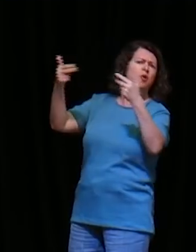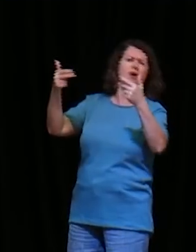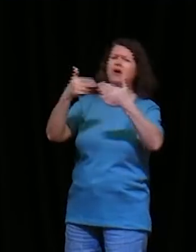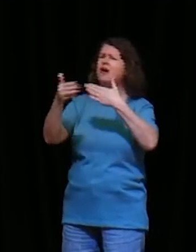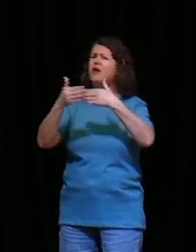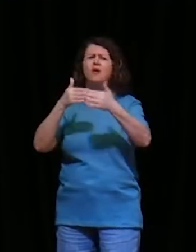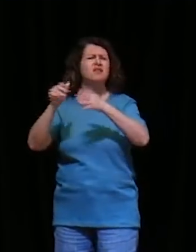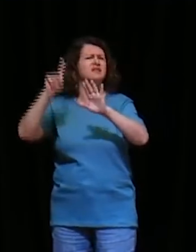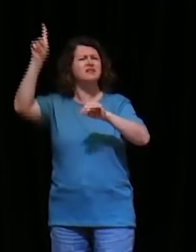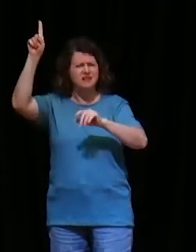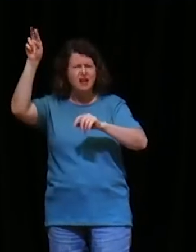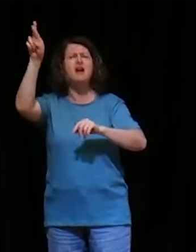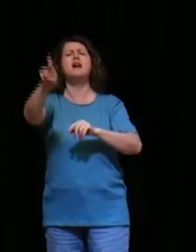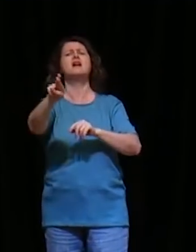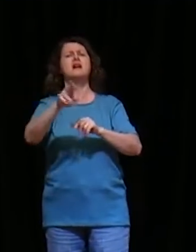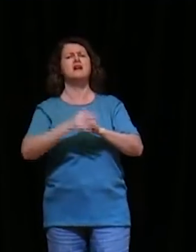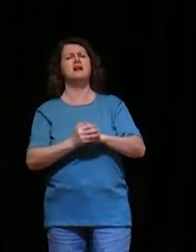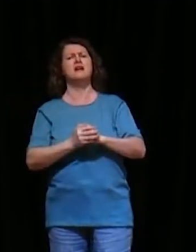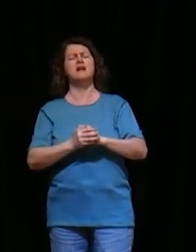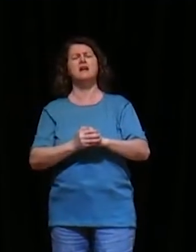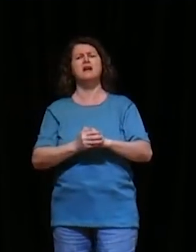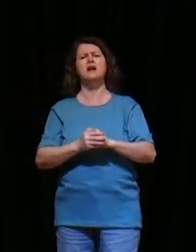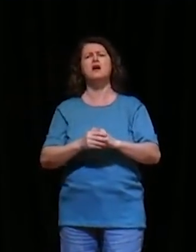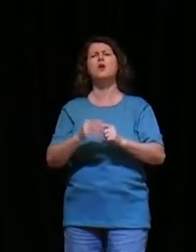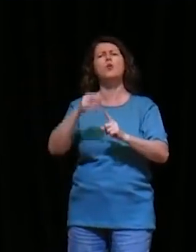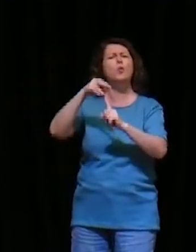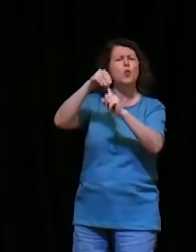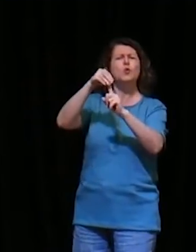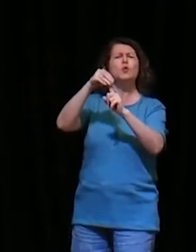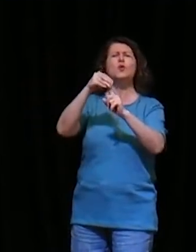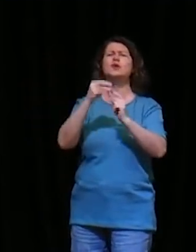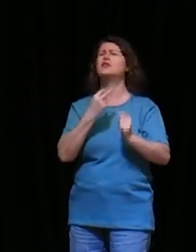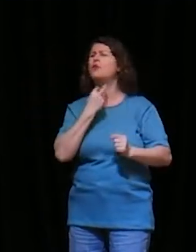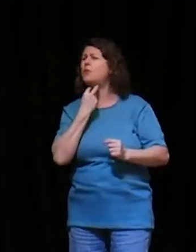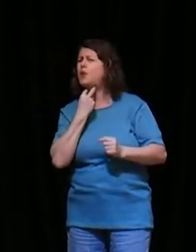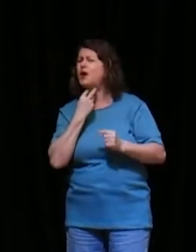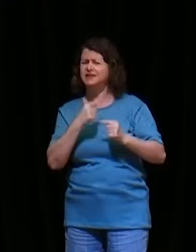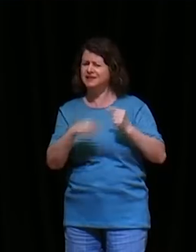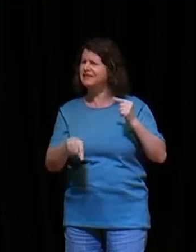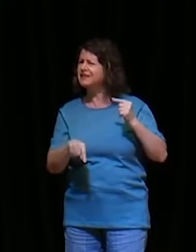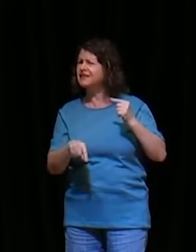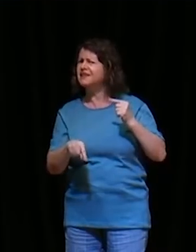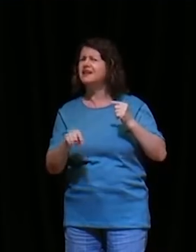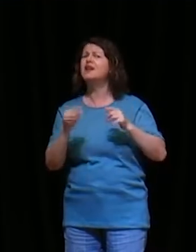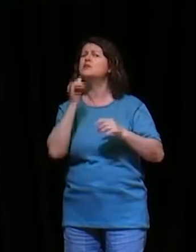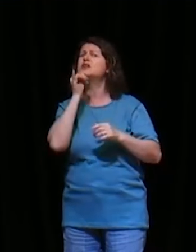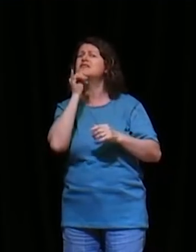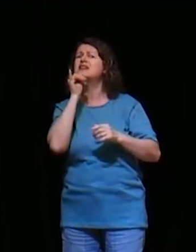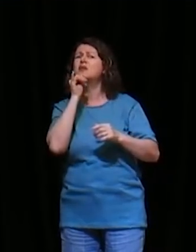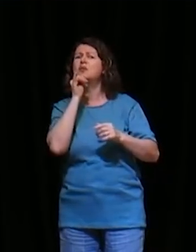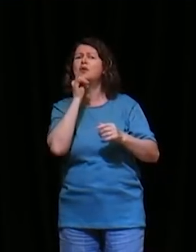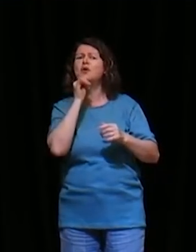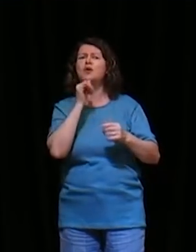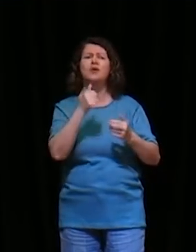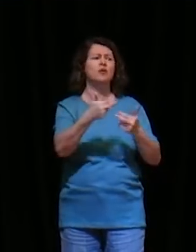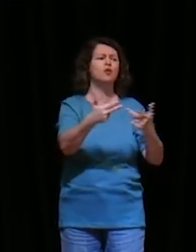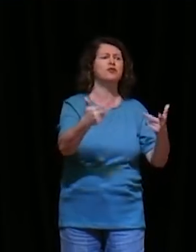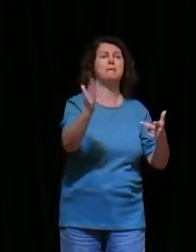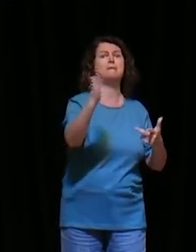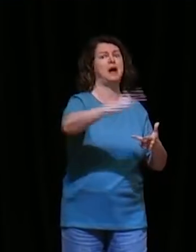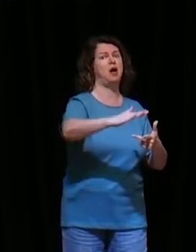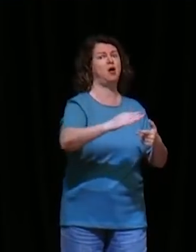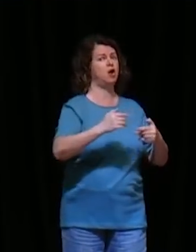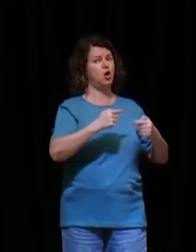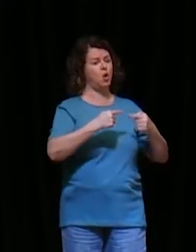Você pedir algo que esteja em acordo com a palavra de Deus, você pode pedir sobre qualquer coisa, pode orar sobre qualquer